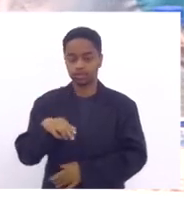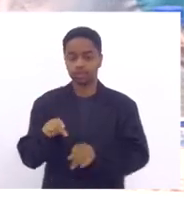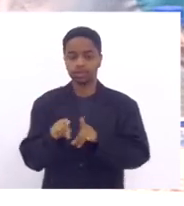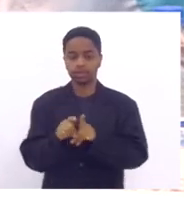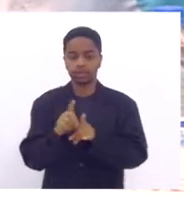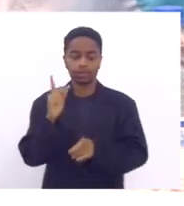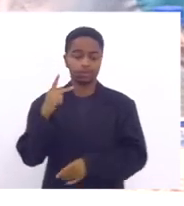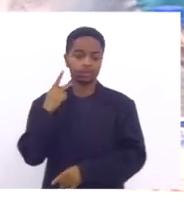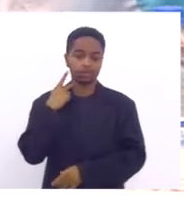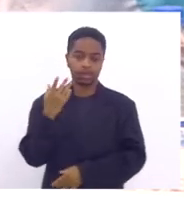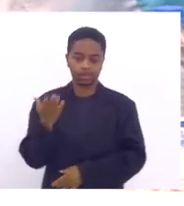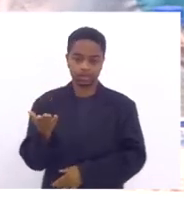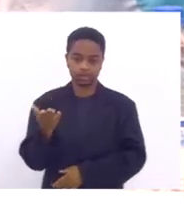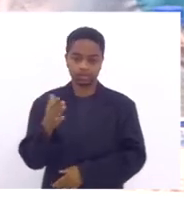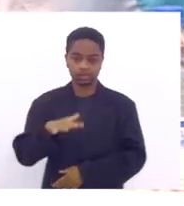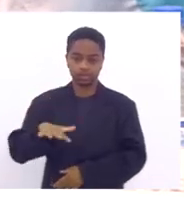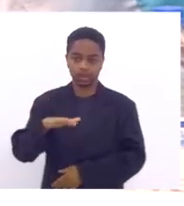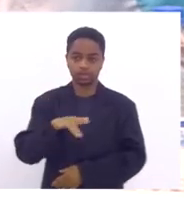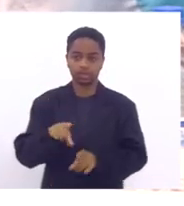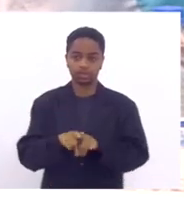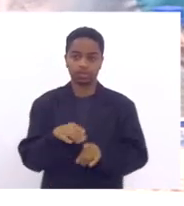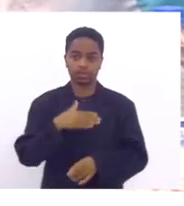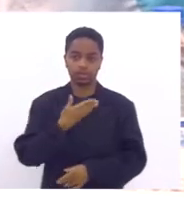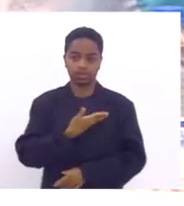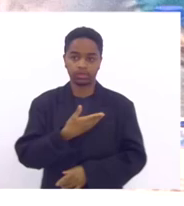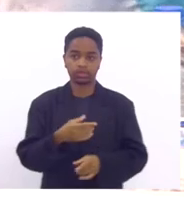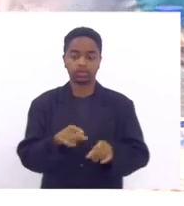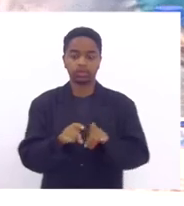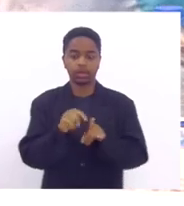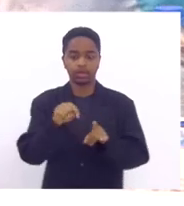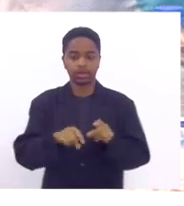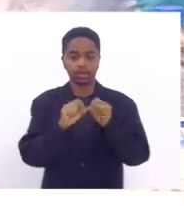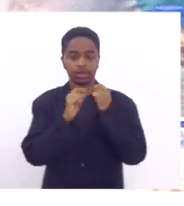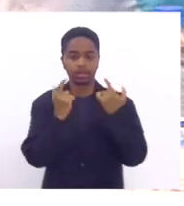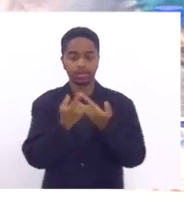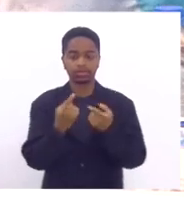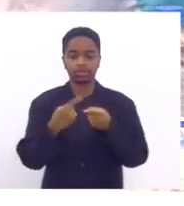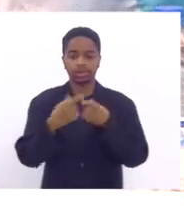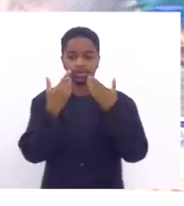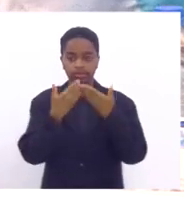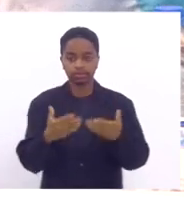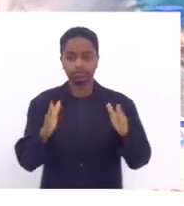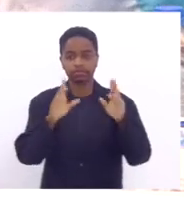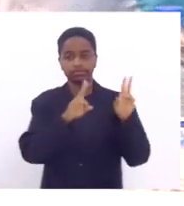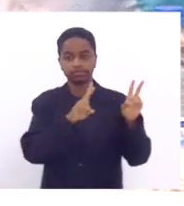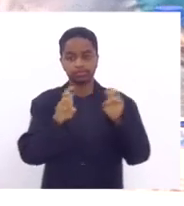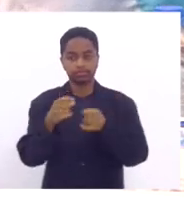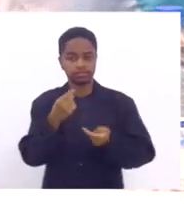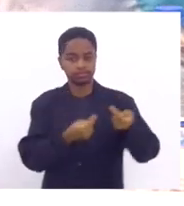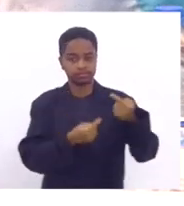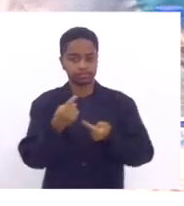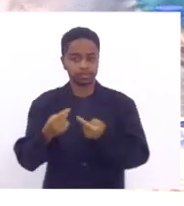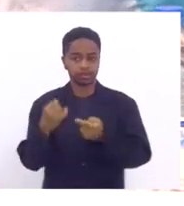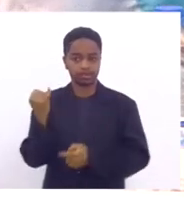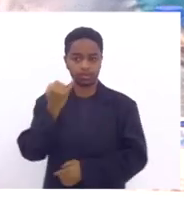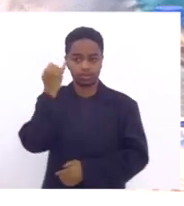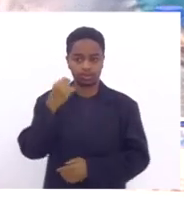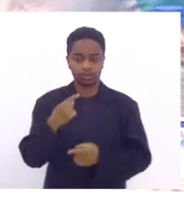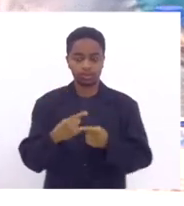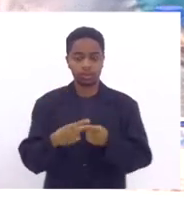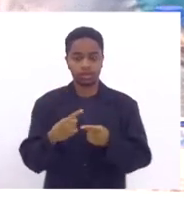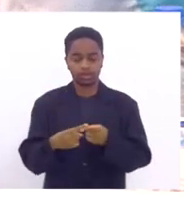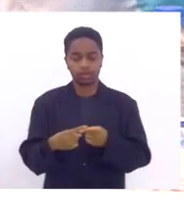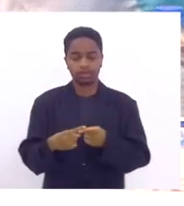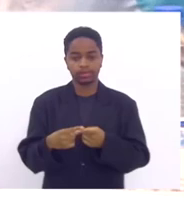Geral grande amigo e também claro a casa por abrir esse espaço para esse tema tão importante que enfim que